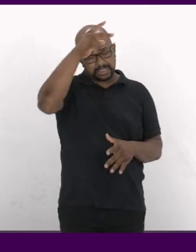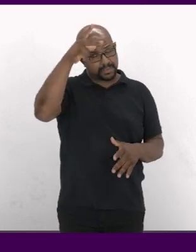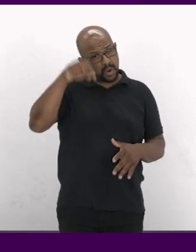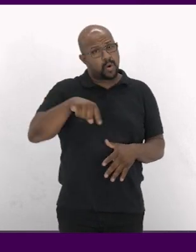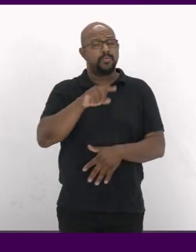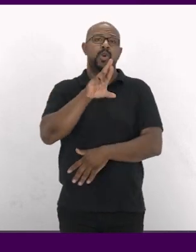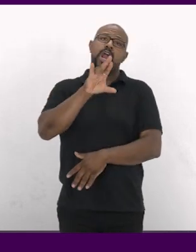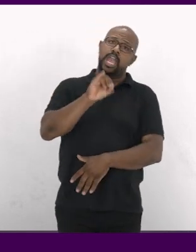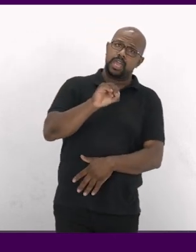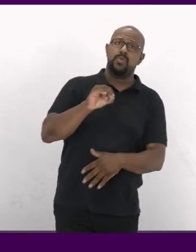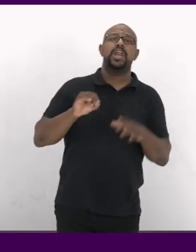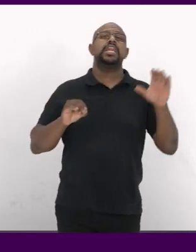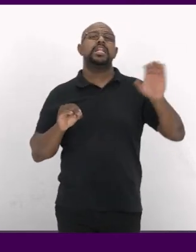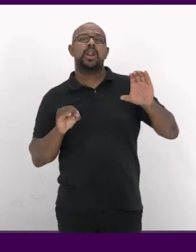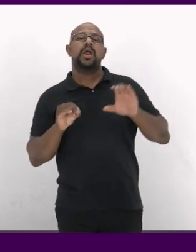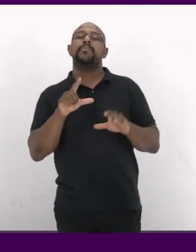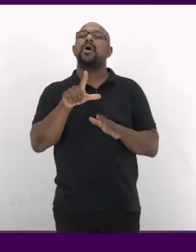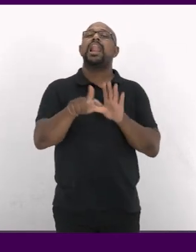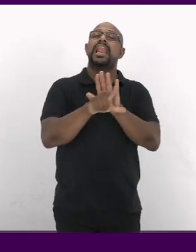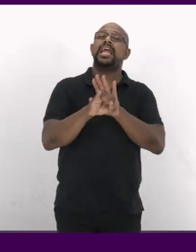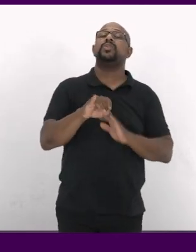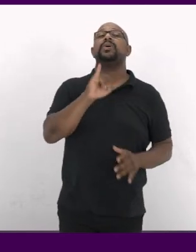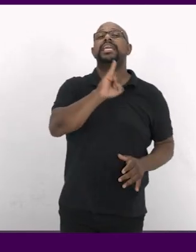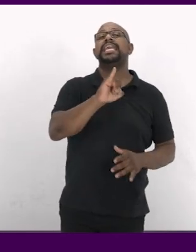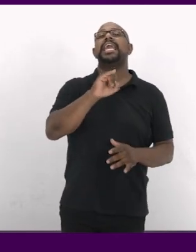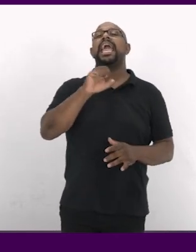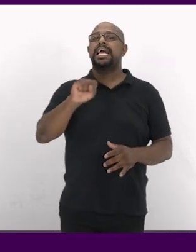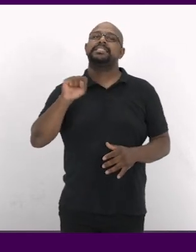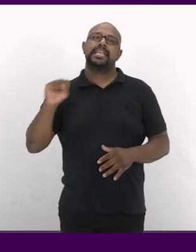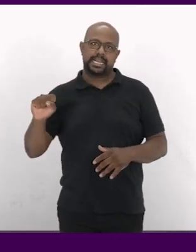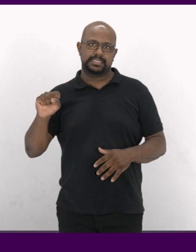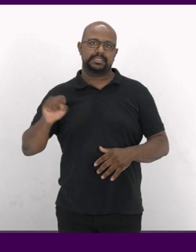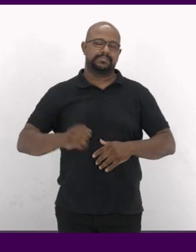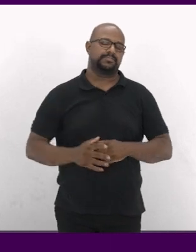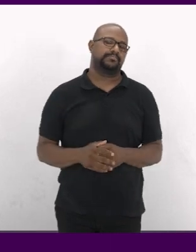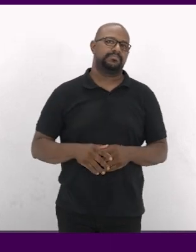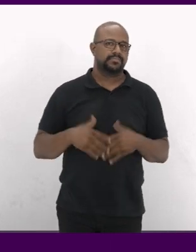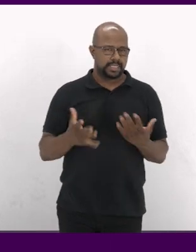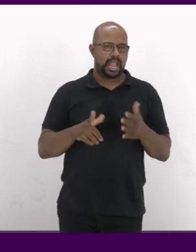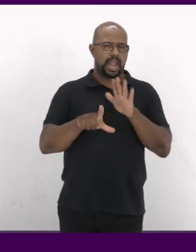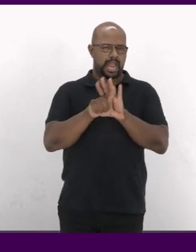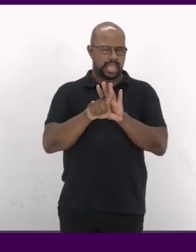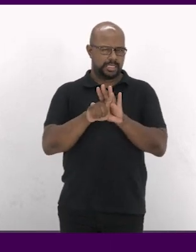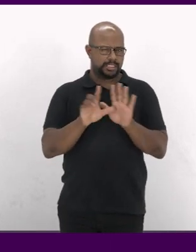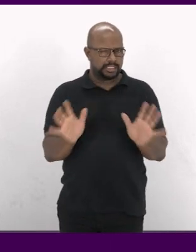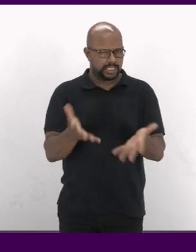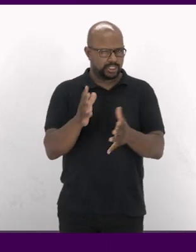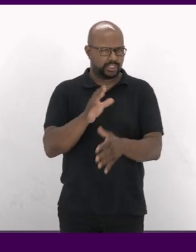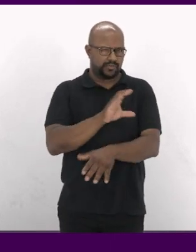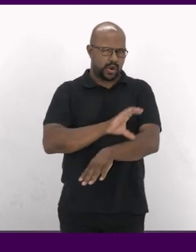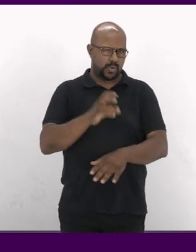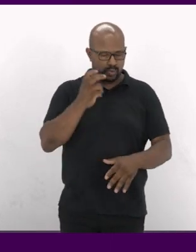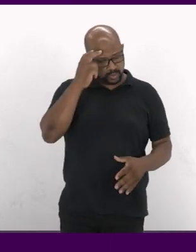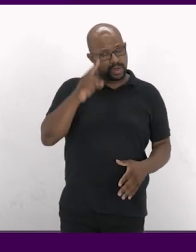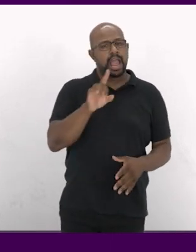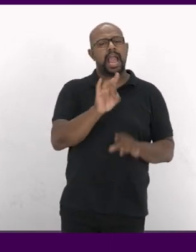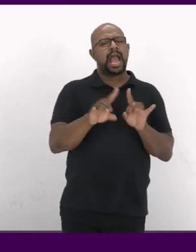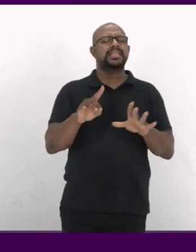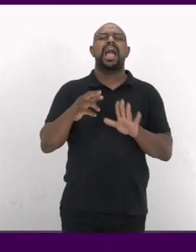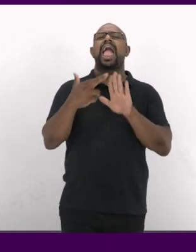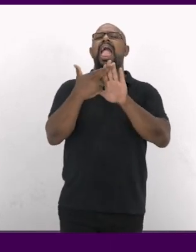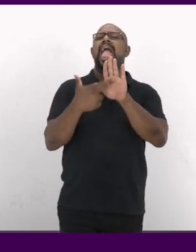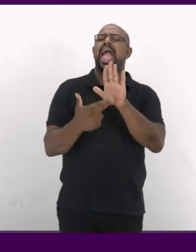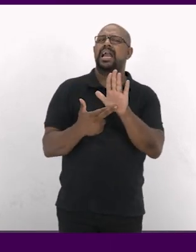cultura, como a cidade do Rio e Niterói, conhecida por Lei do ISS. No caso das leis de incentivo, cada uma tem uma